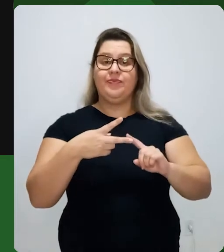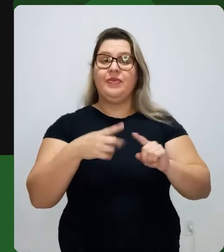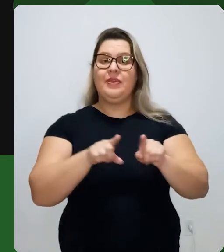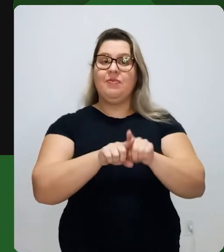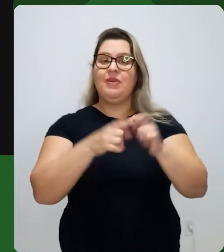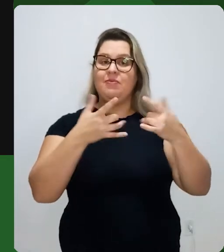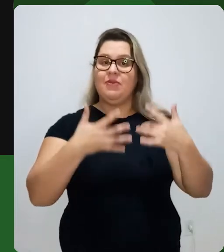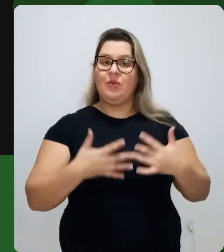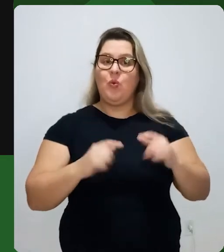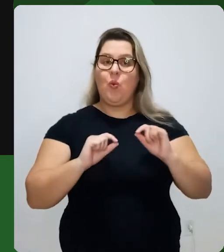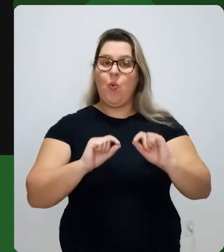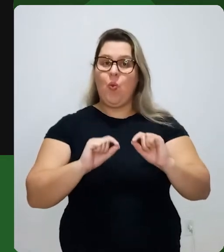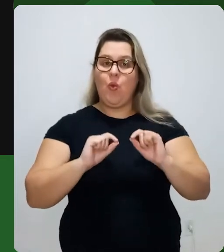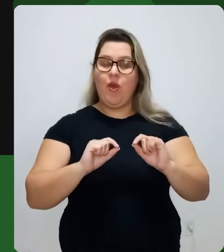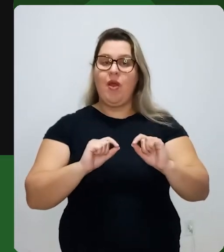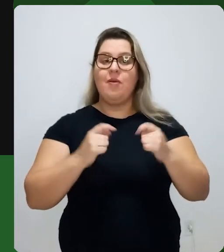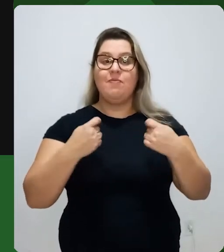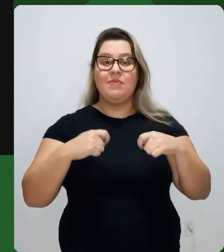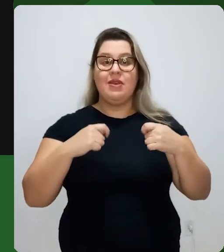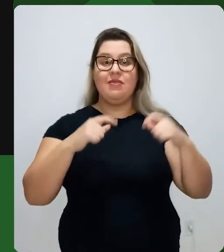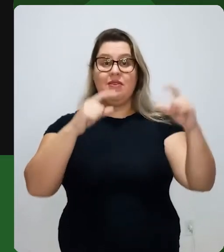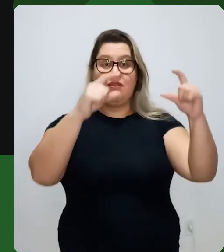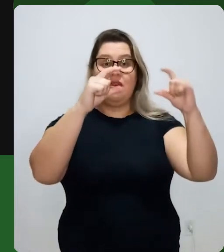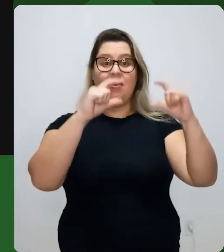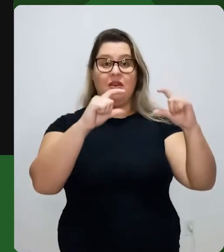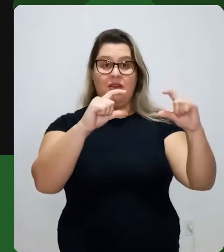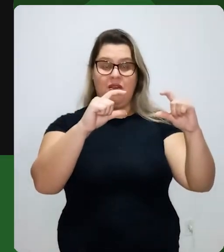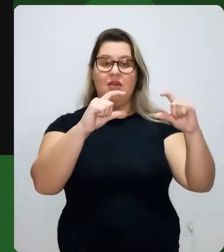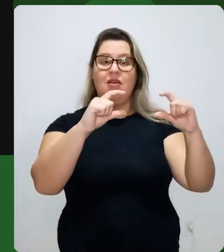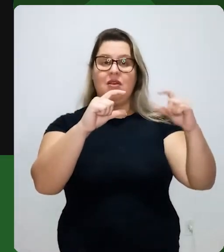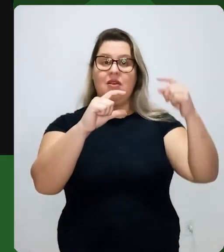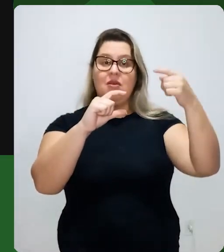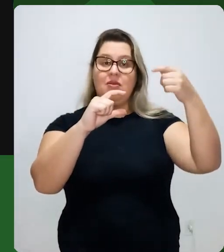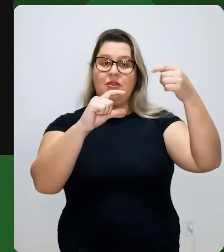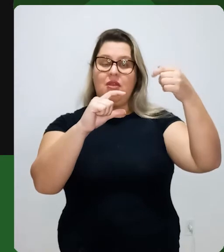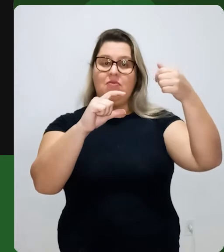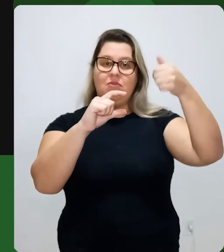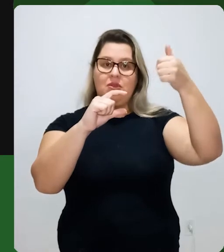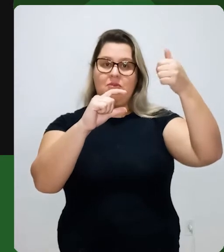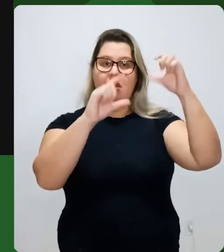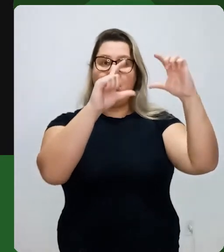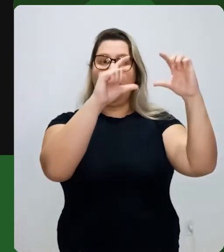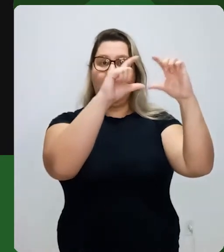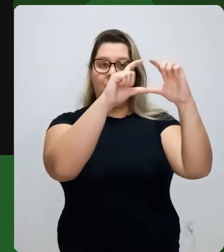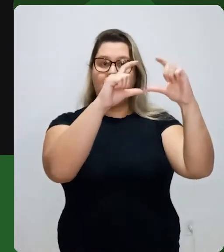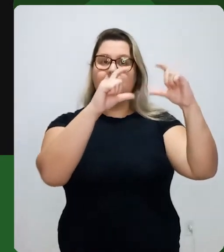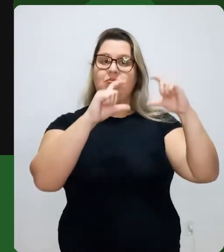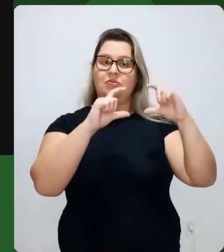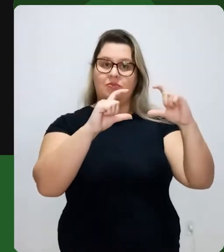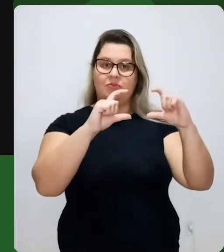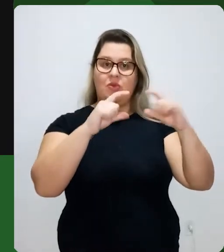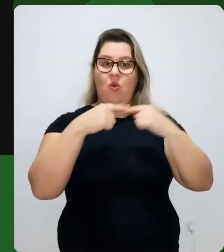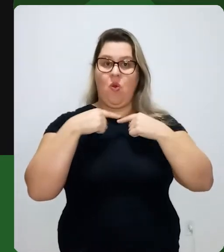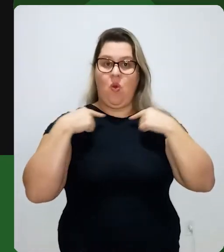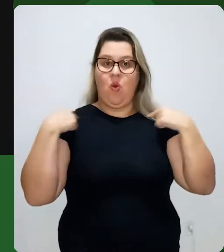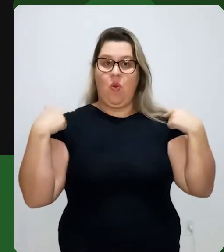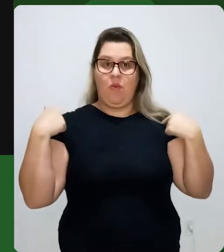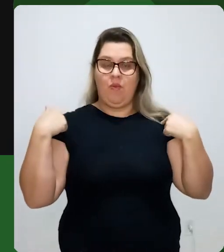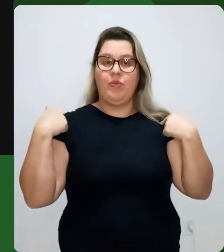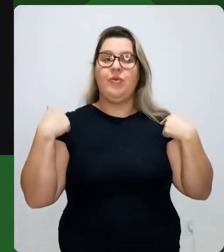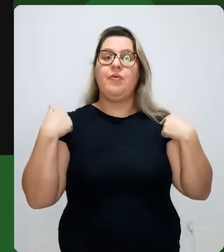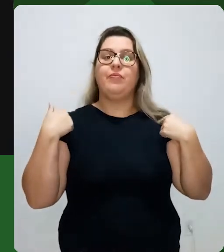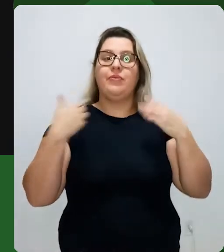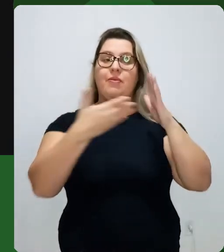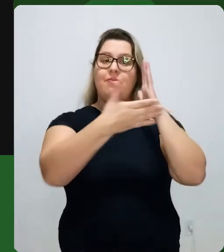diz que ele deve se localizar na metade do segundo espaço. Então, o segundo espaço tá aqui. A metade do segundo espaço